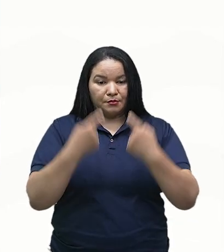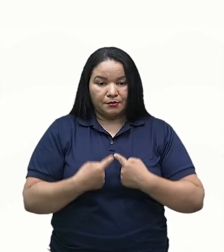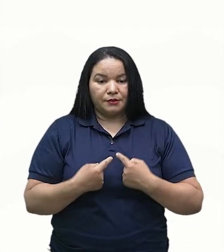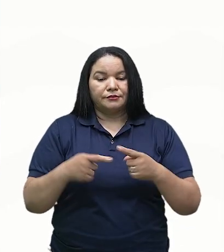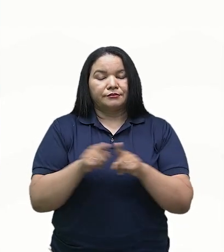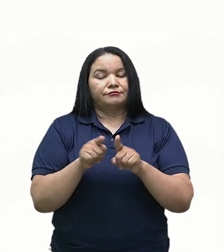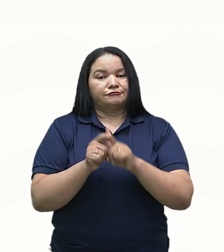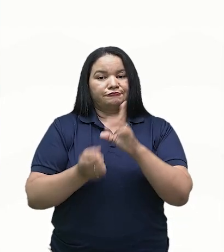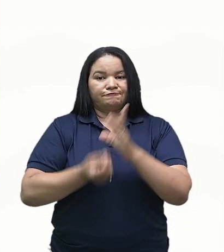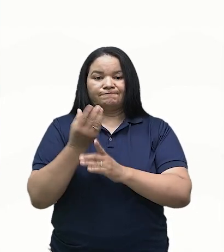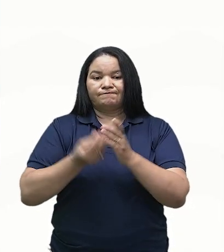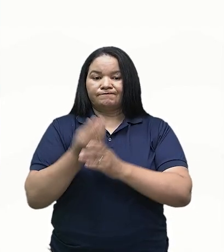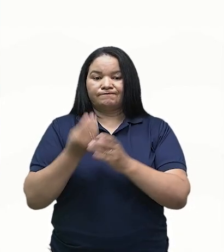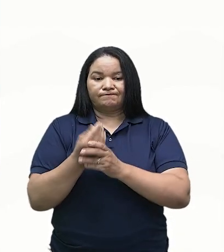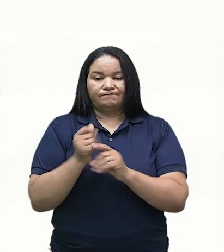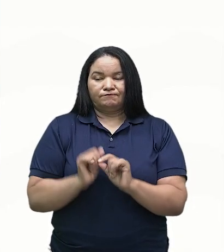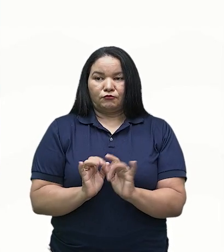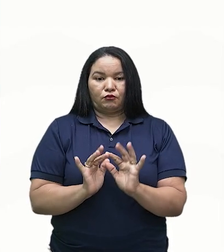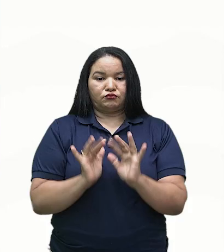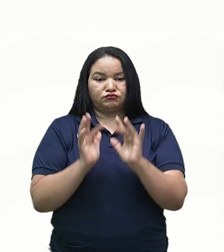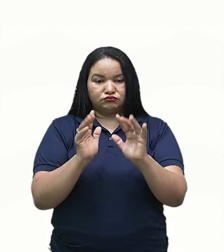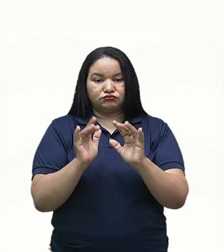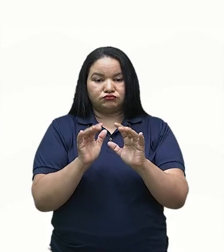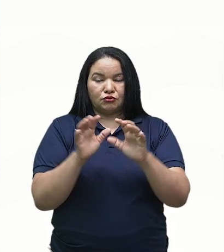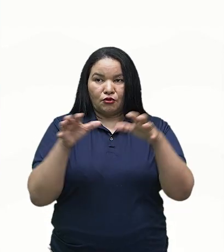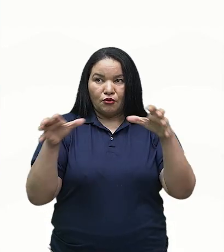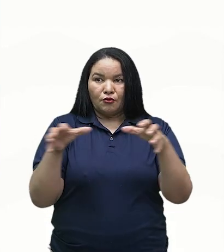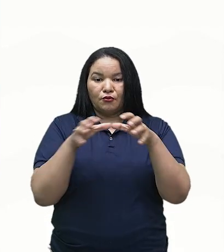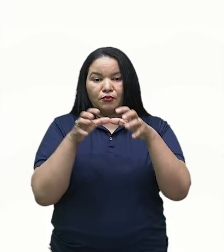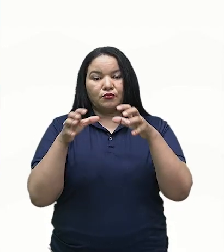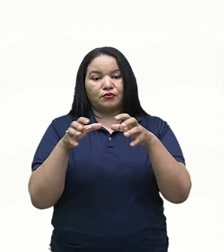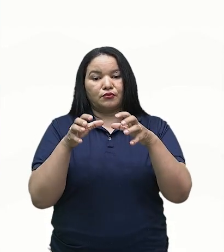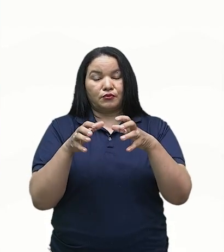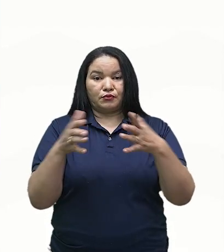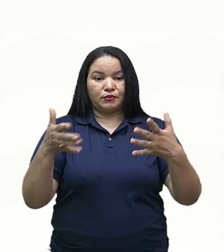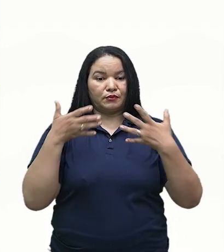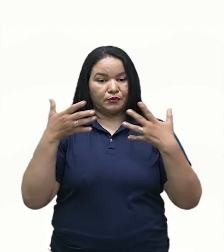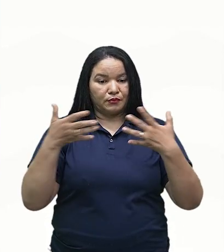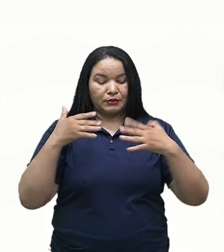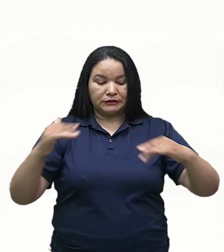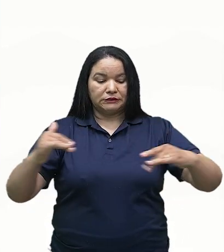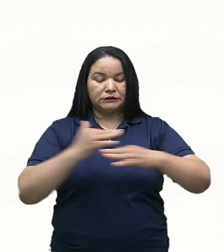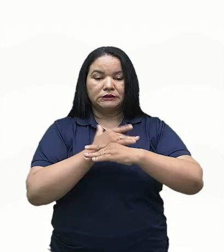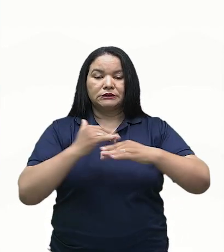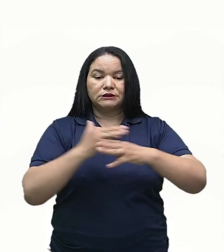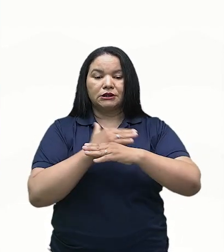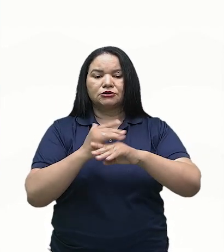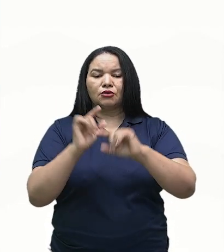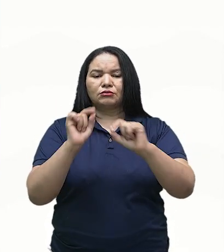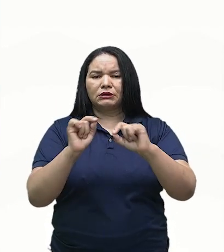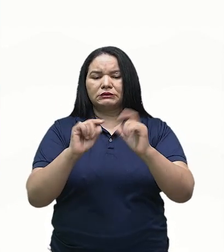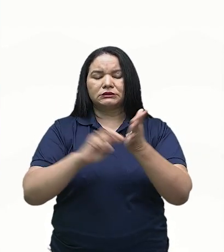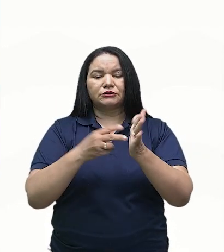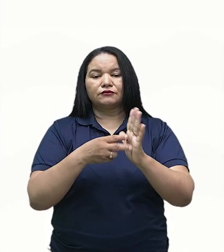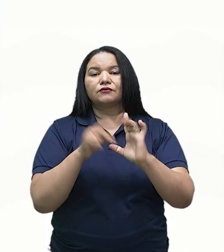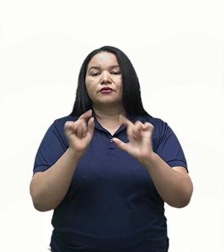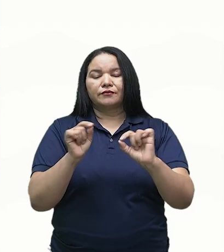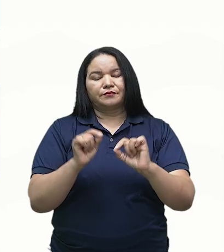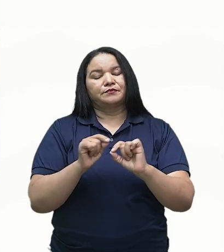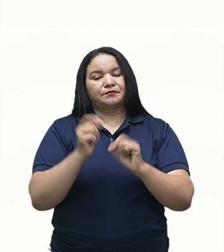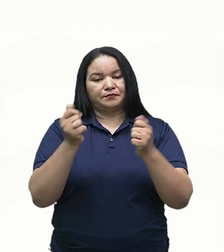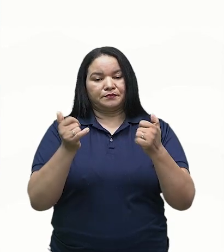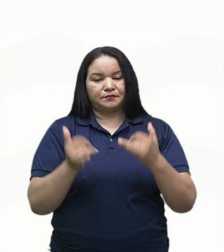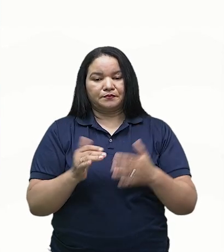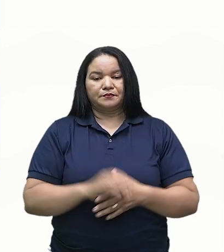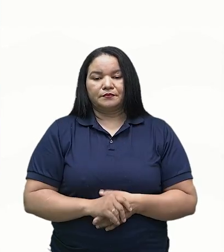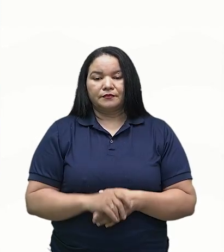também à formação do que nós chamamos de ilhas de calor nas cidades, que nós vamos entender o que significa isso já já. E ainda